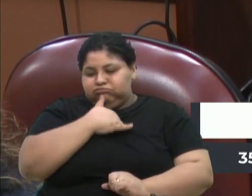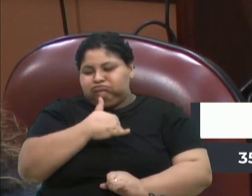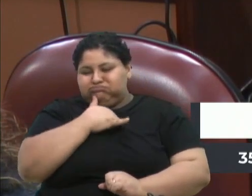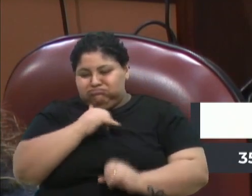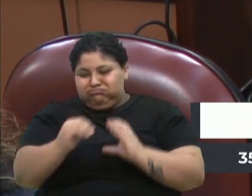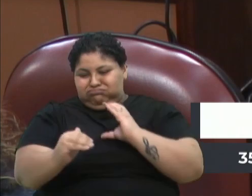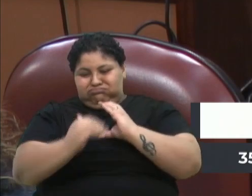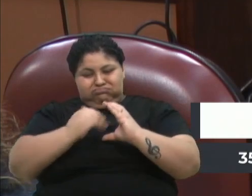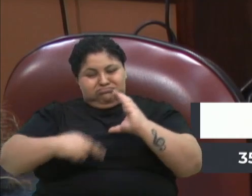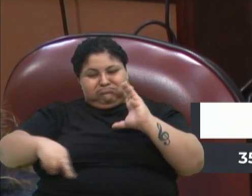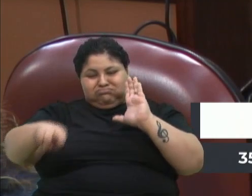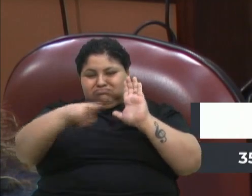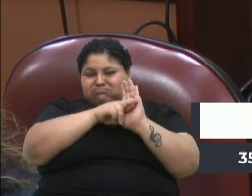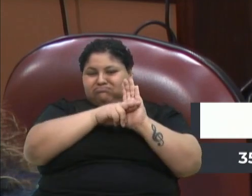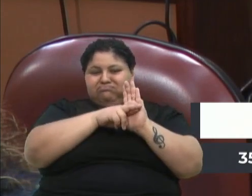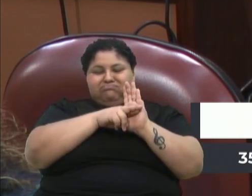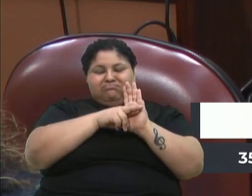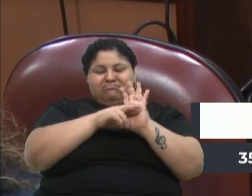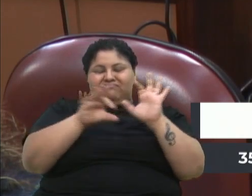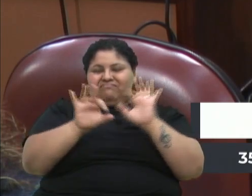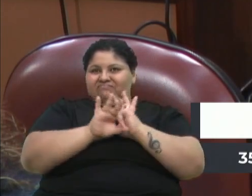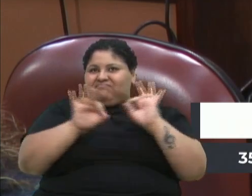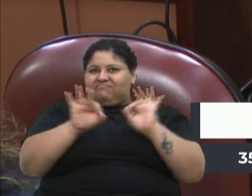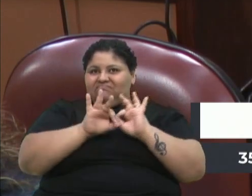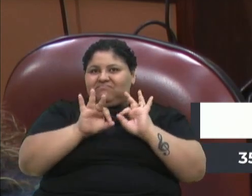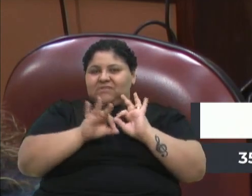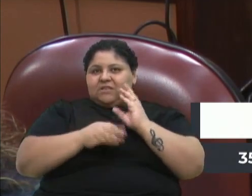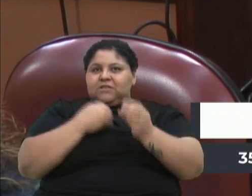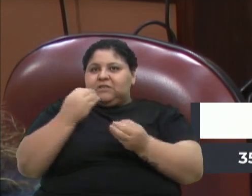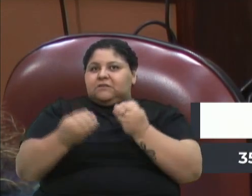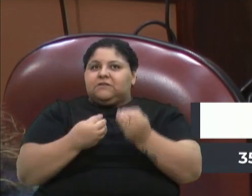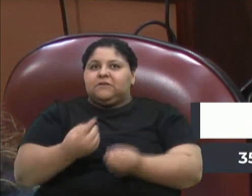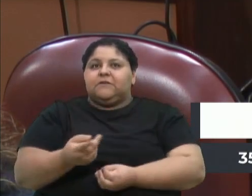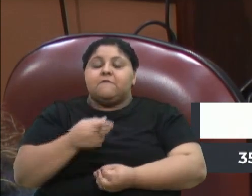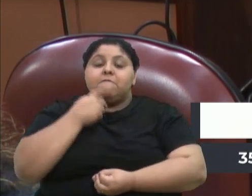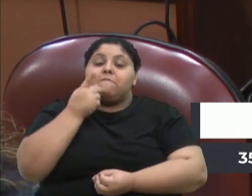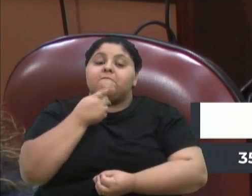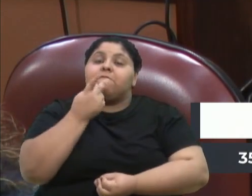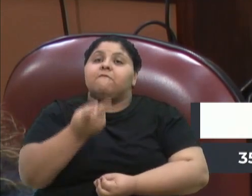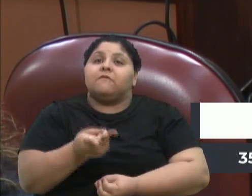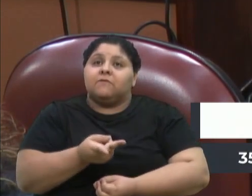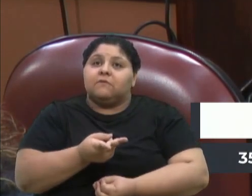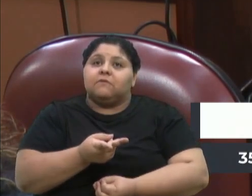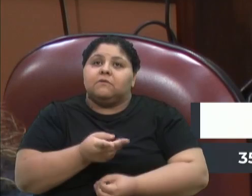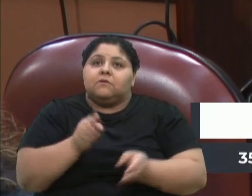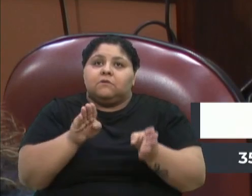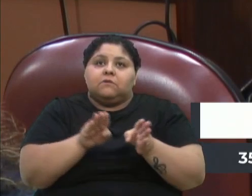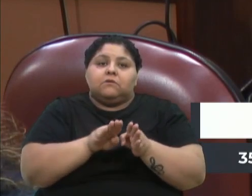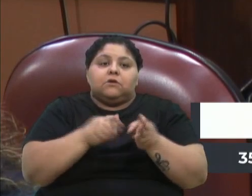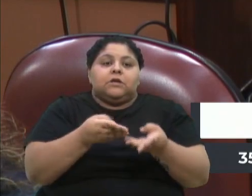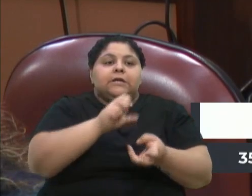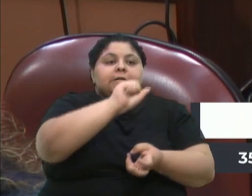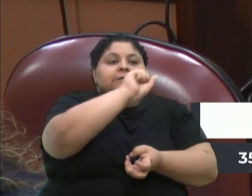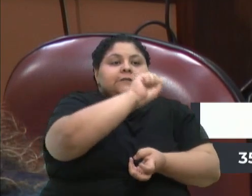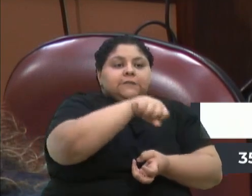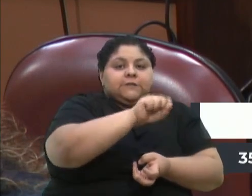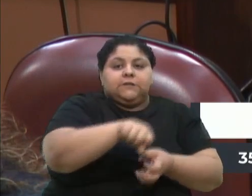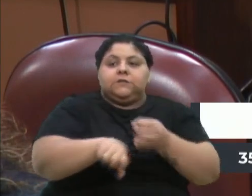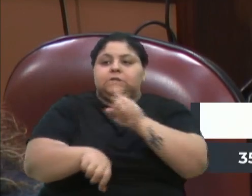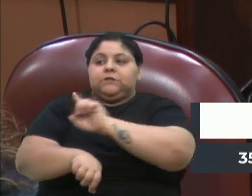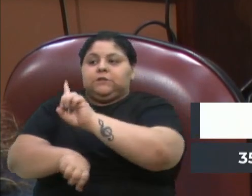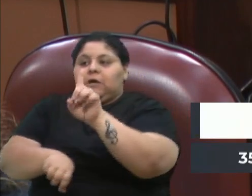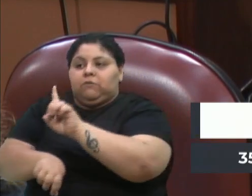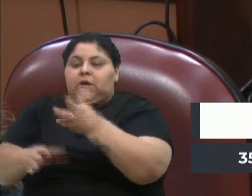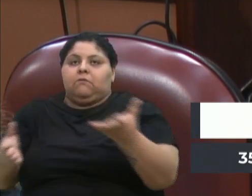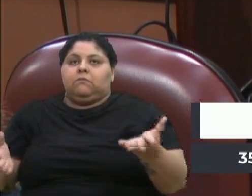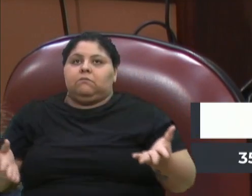respostas não venham. Que pelo menos não digam, né, aquilo que é bíblico, sim, sim, não, não. É não ou é